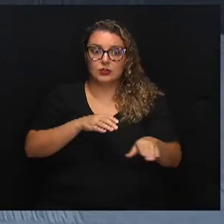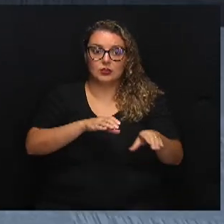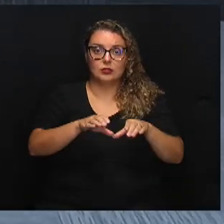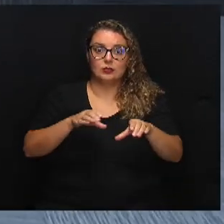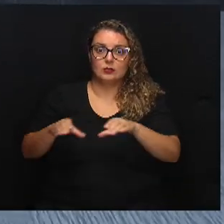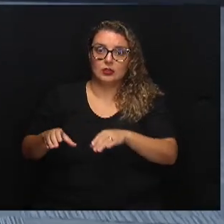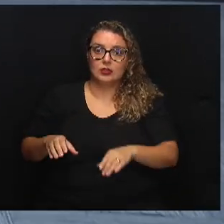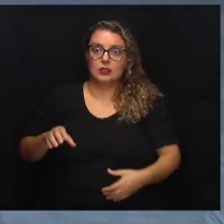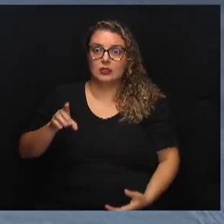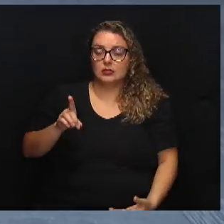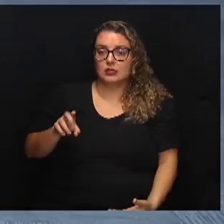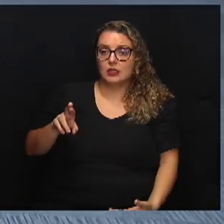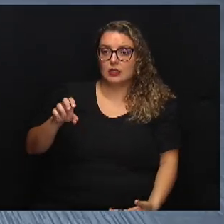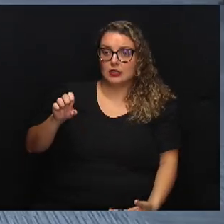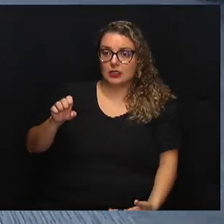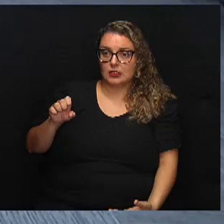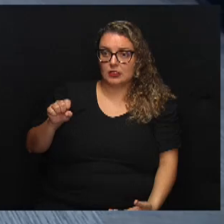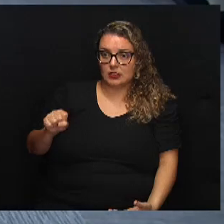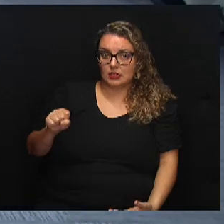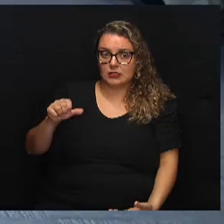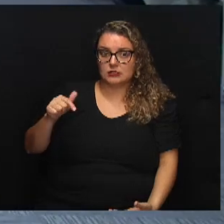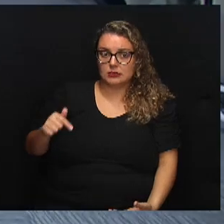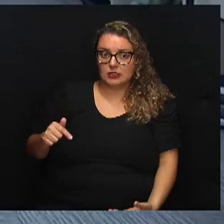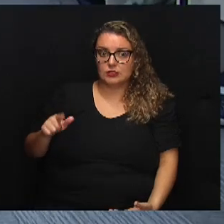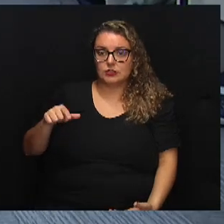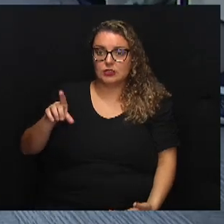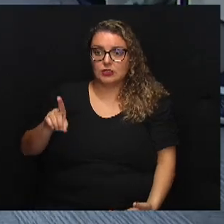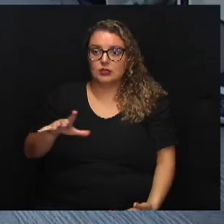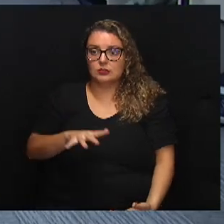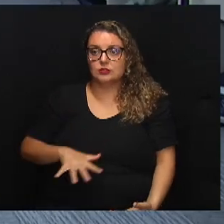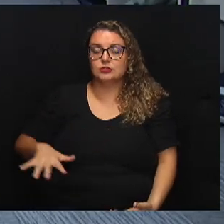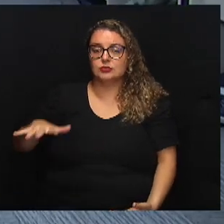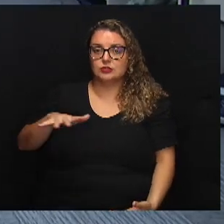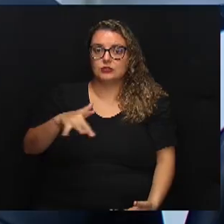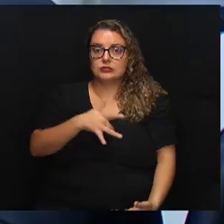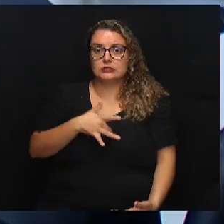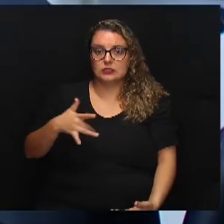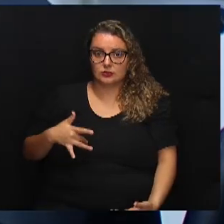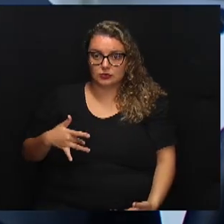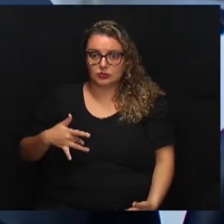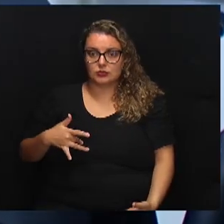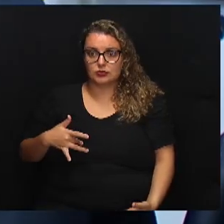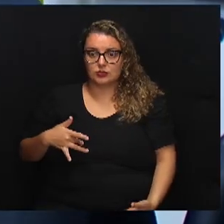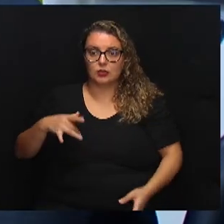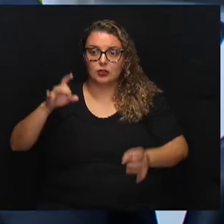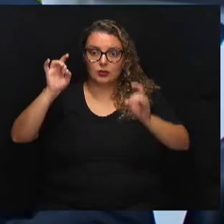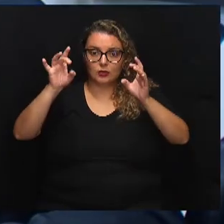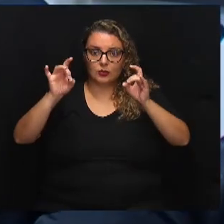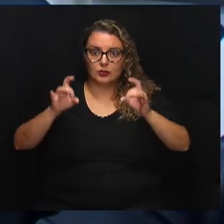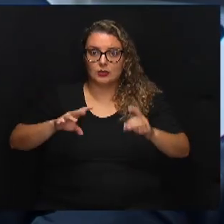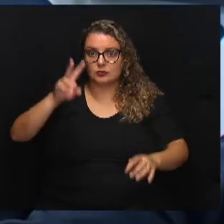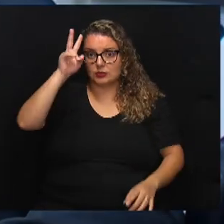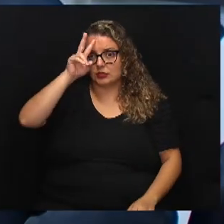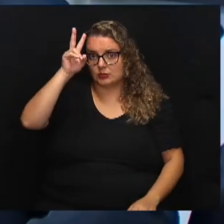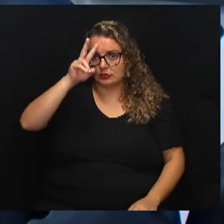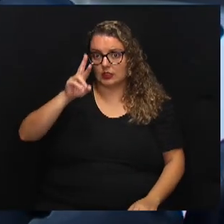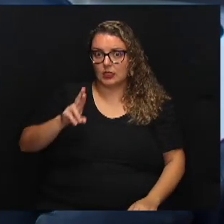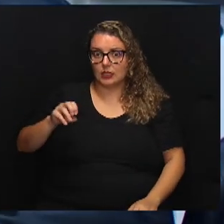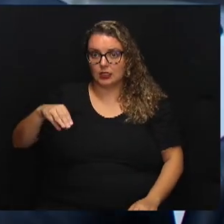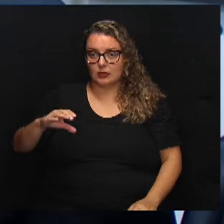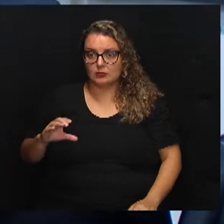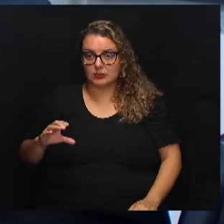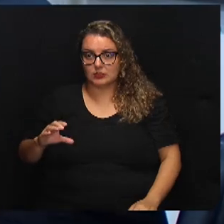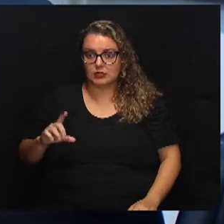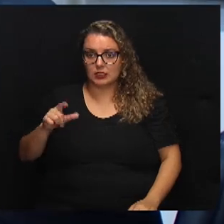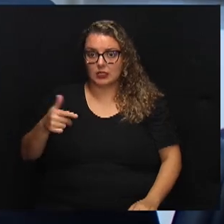da DRS-7, que é a Diretoria Regional de Saúde. O especialista lembrou que a RMC é